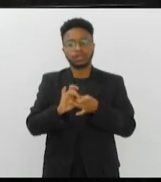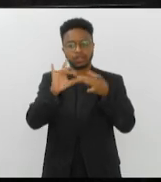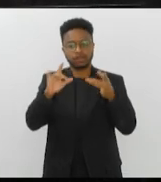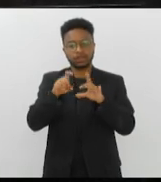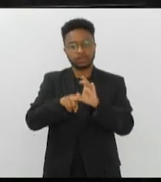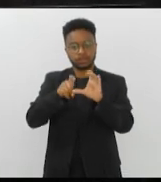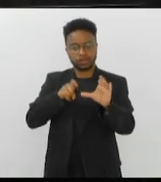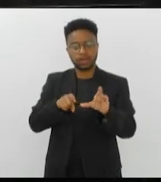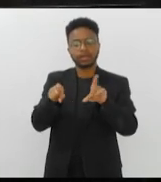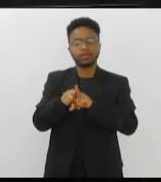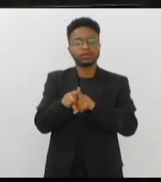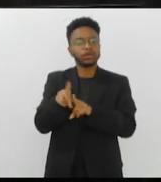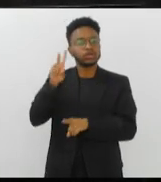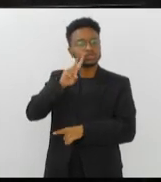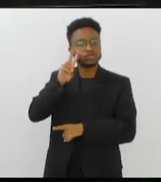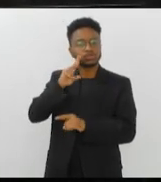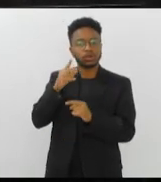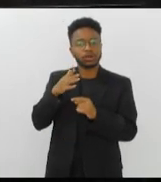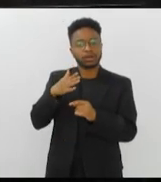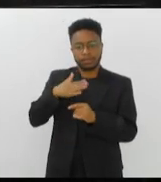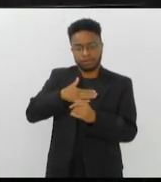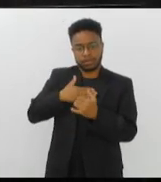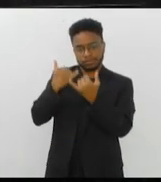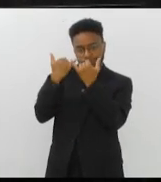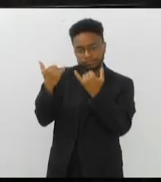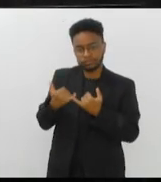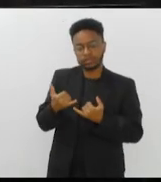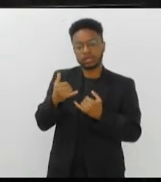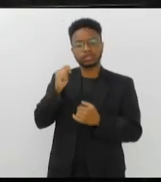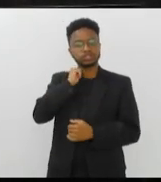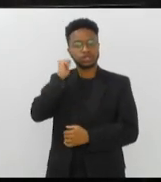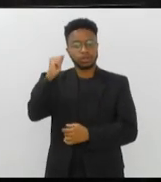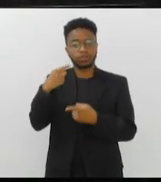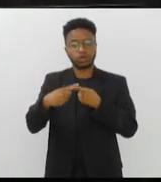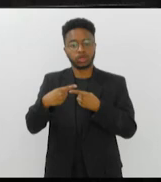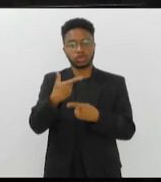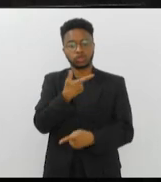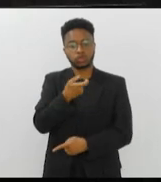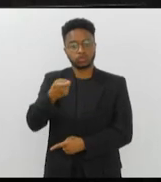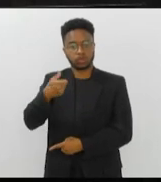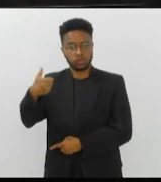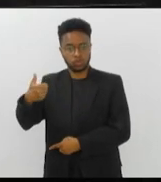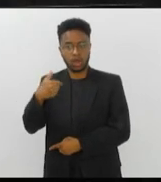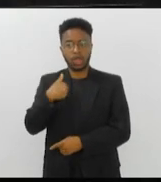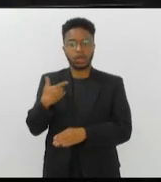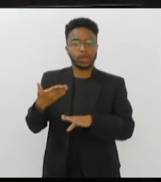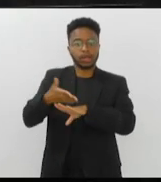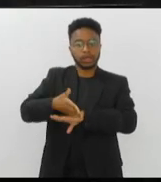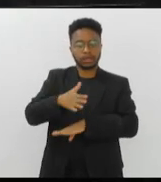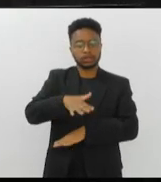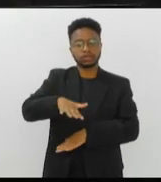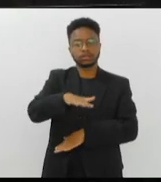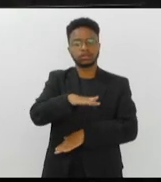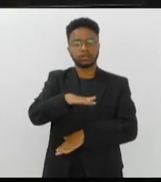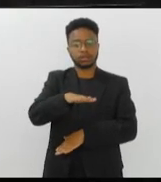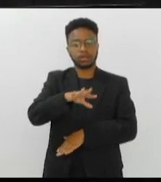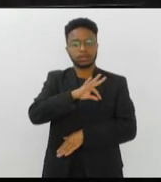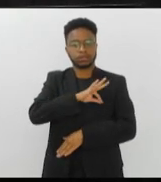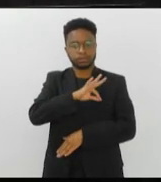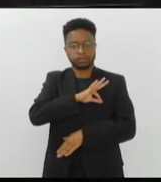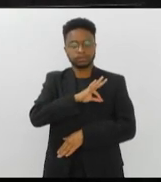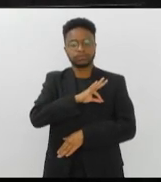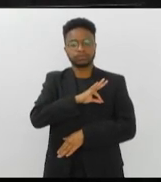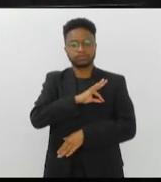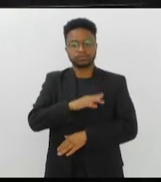assemelha com a história de Tiradentes, porque em 2001, quando eu ingressei no serviço militar,